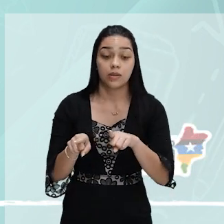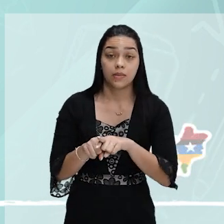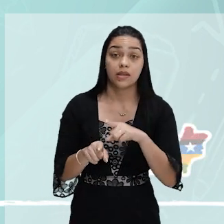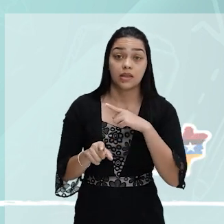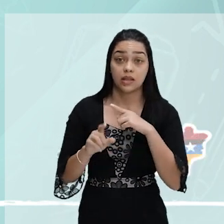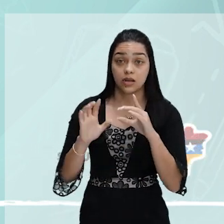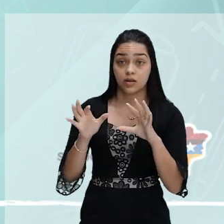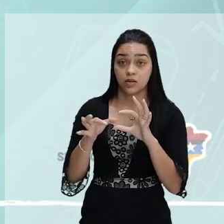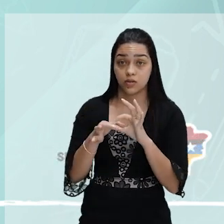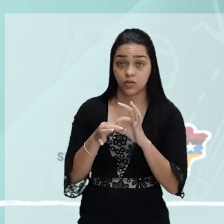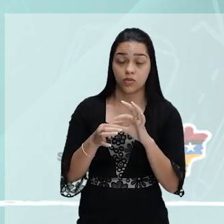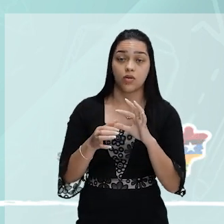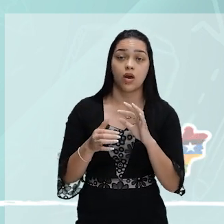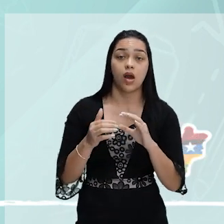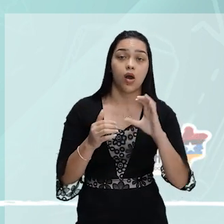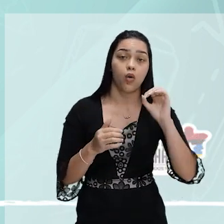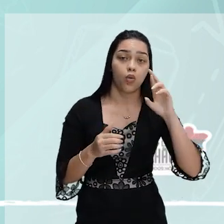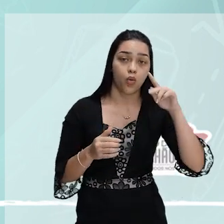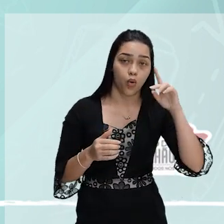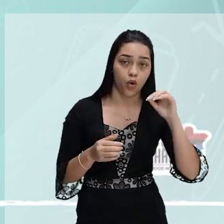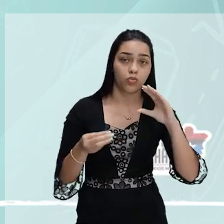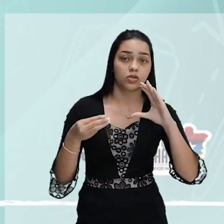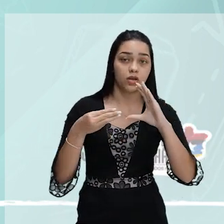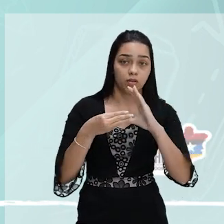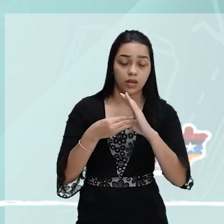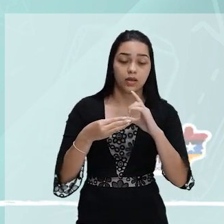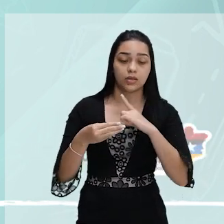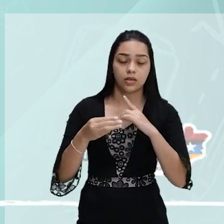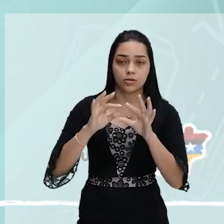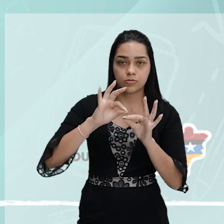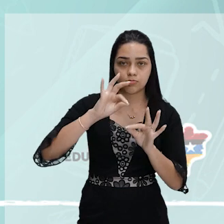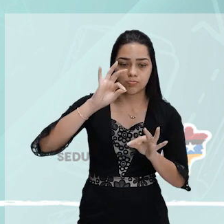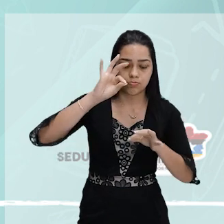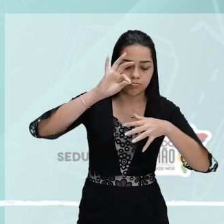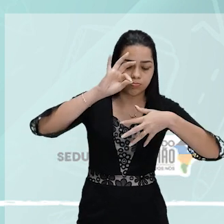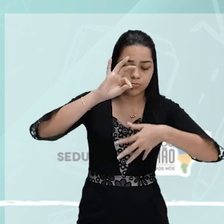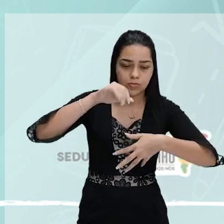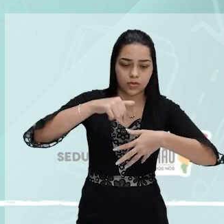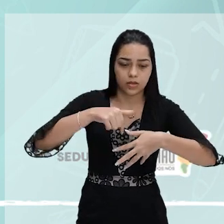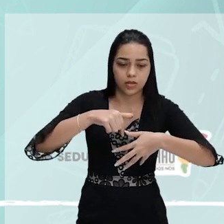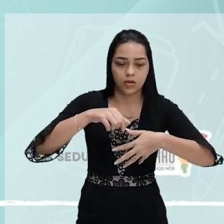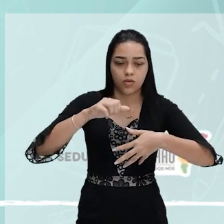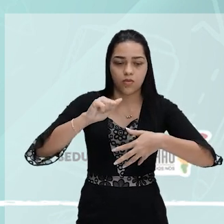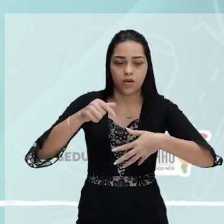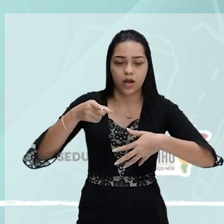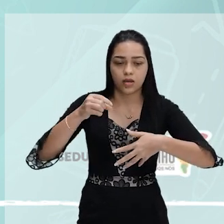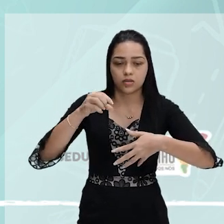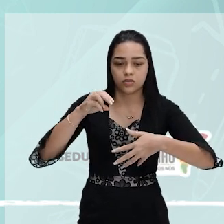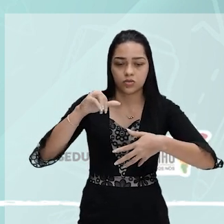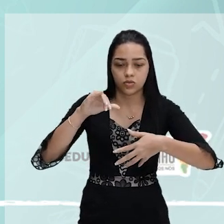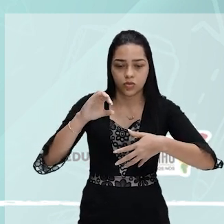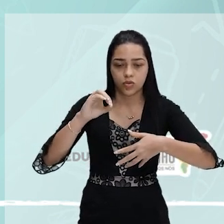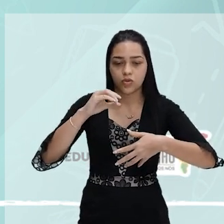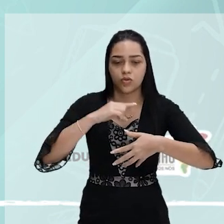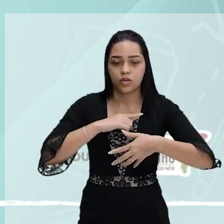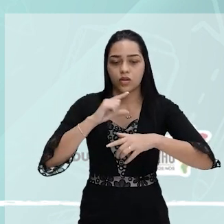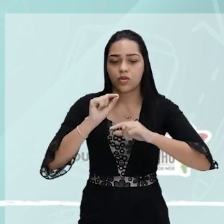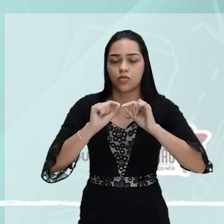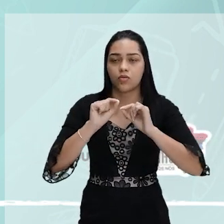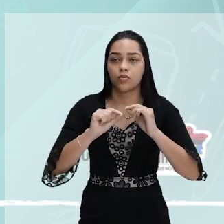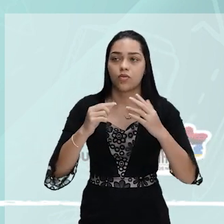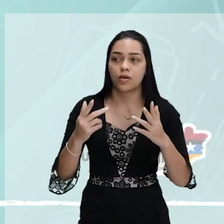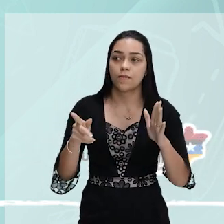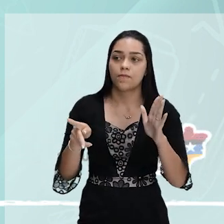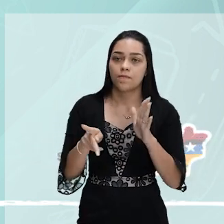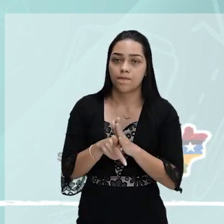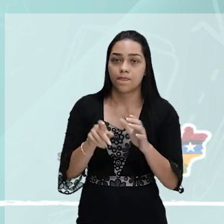está ligado ao corpo celular. E esse rabinho maior aqui, né? É o axônio. Observa que se esse neurônio